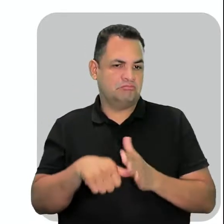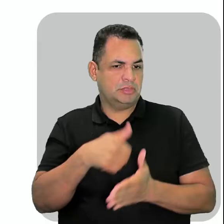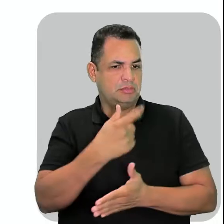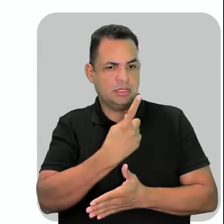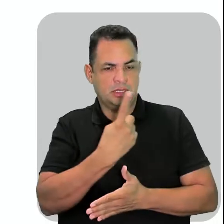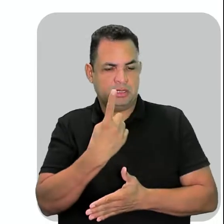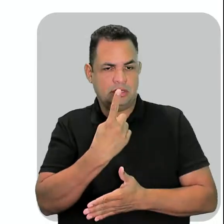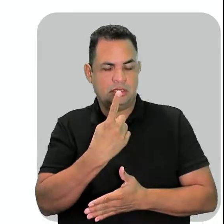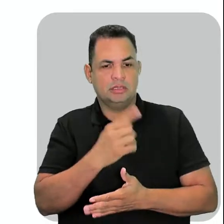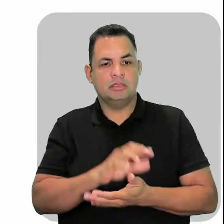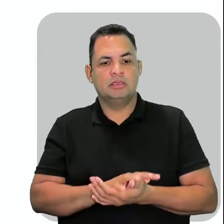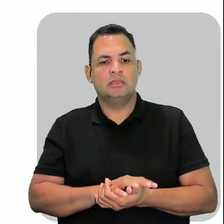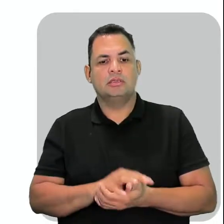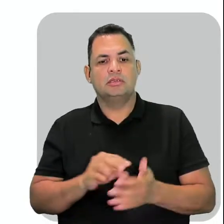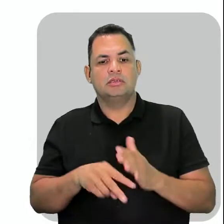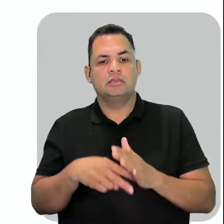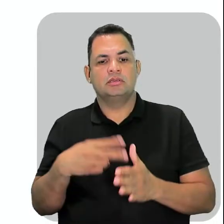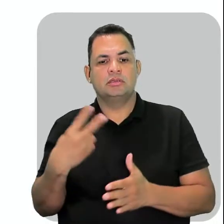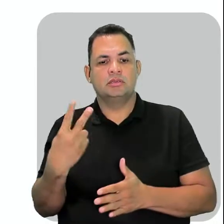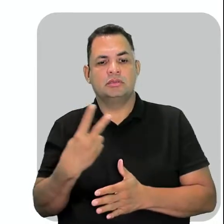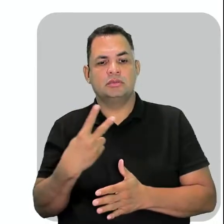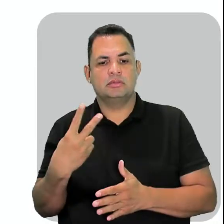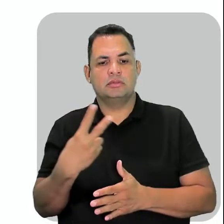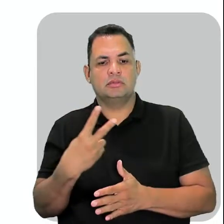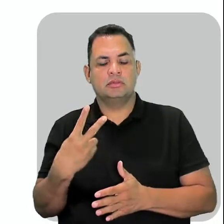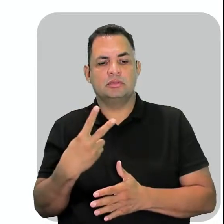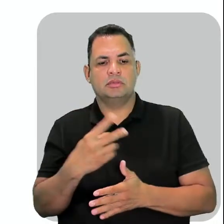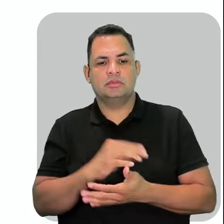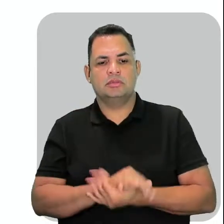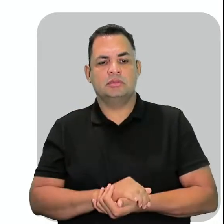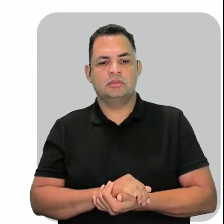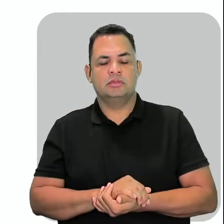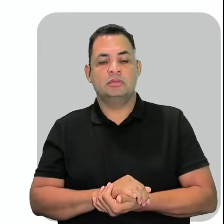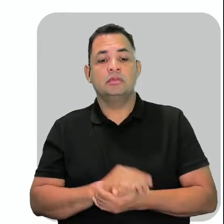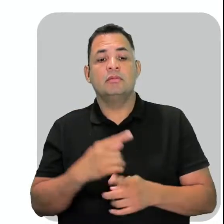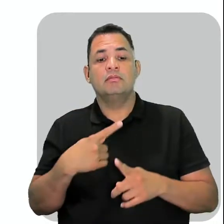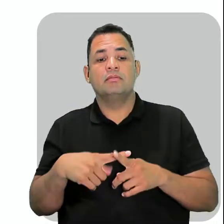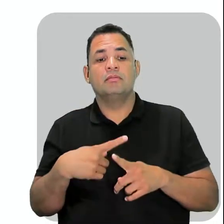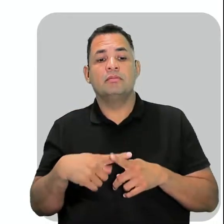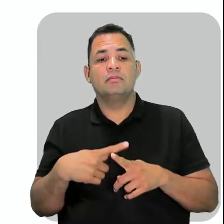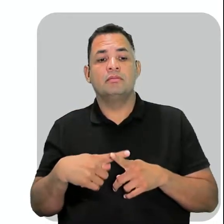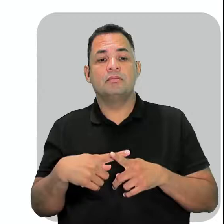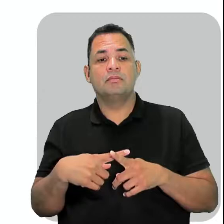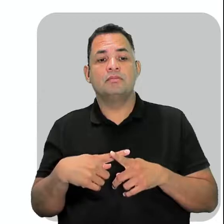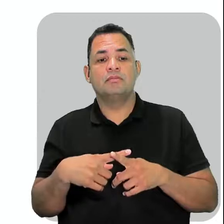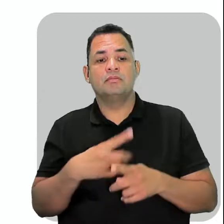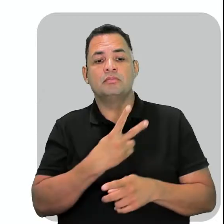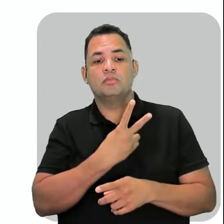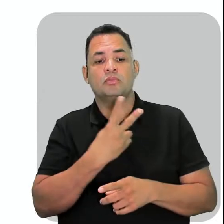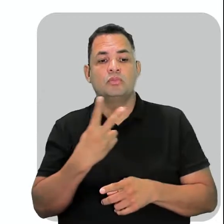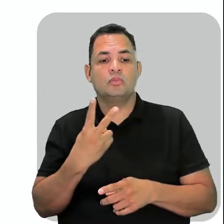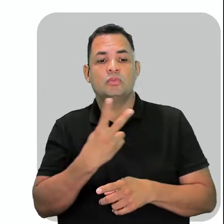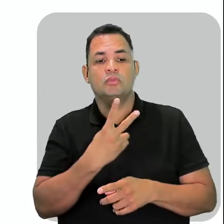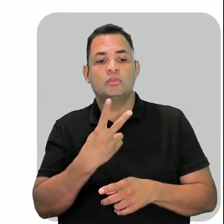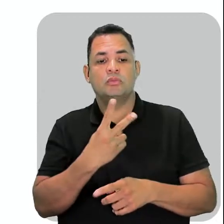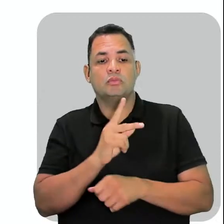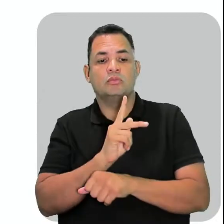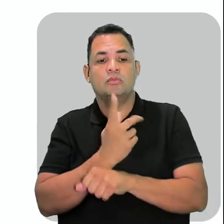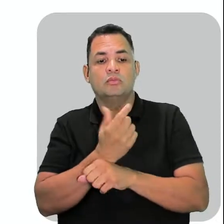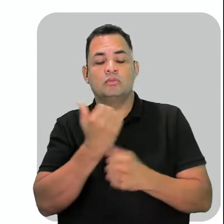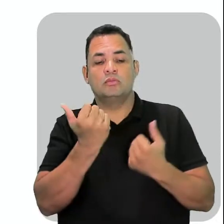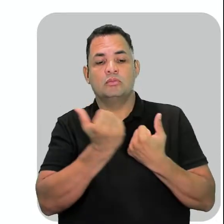primária. A segunda é uma amina secundária. Isso por quê? Porque 2 dos seus hidrogênios